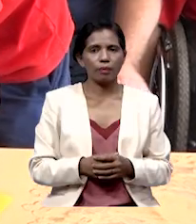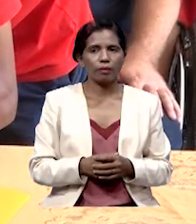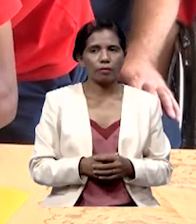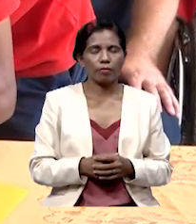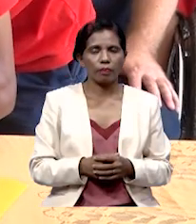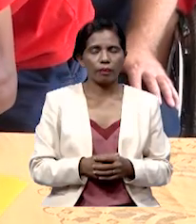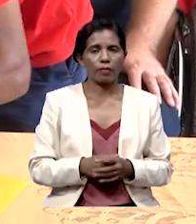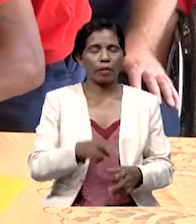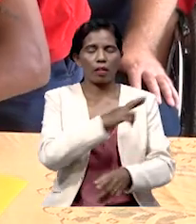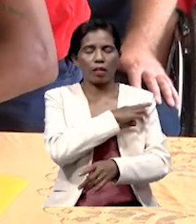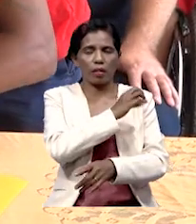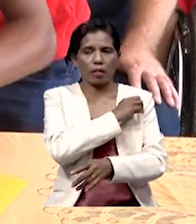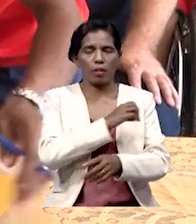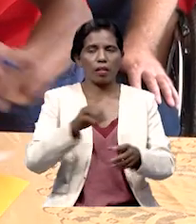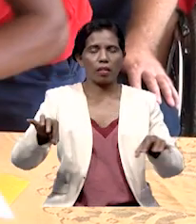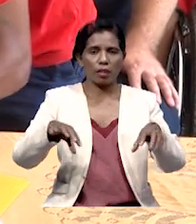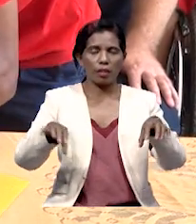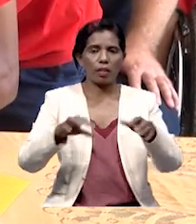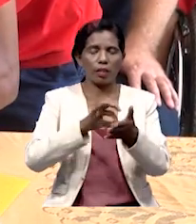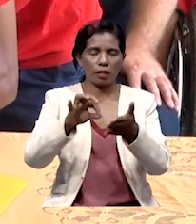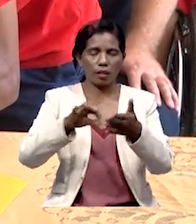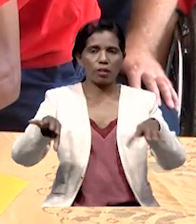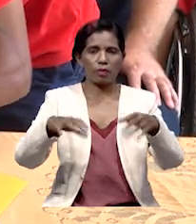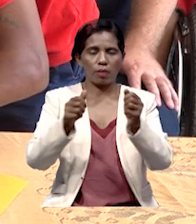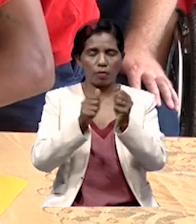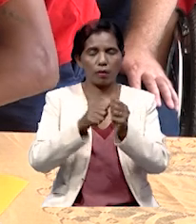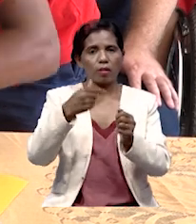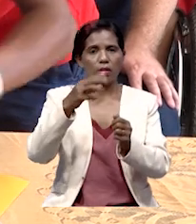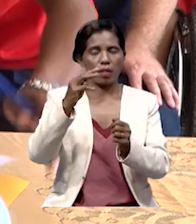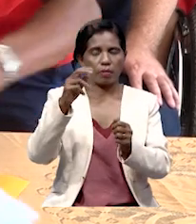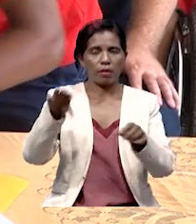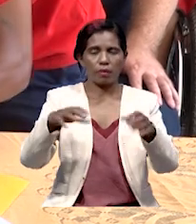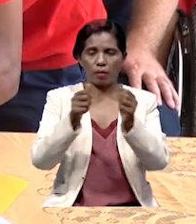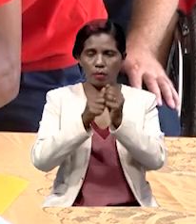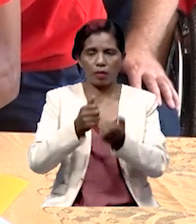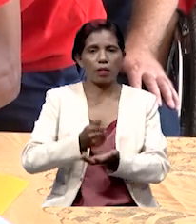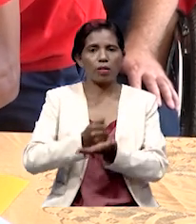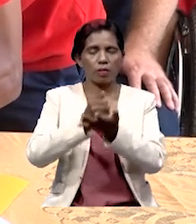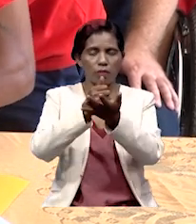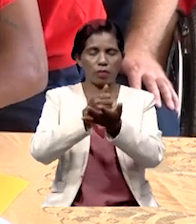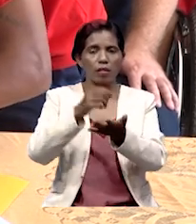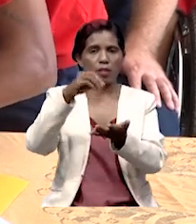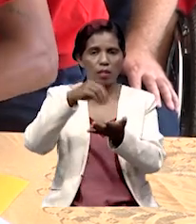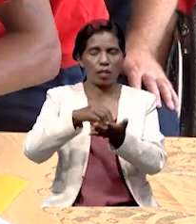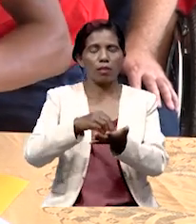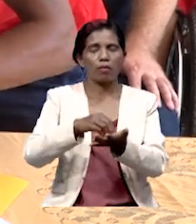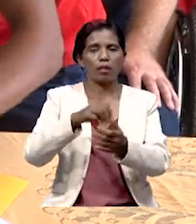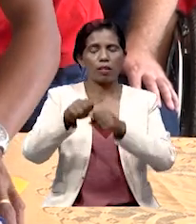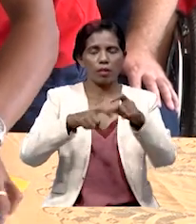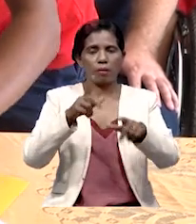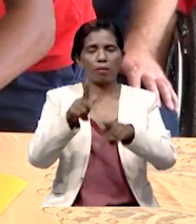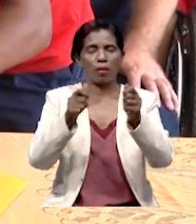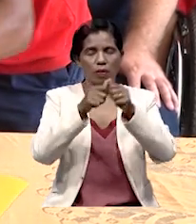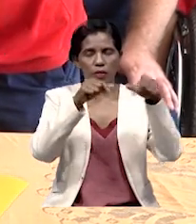Raisa Domi Timoruan assina cooperação com o Grupo Média Nacional a tu serviço a moto que facilita a linha gestual para uma